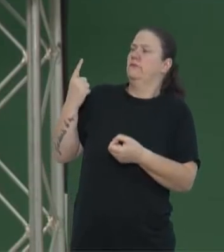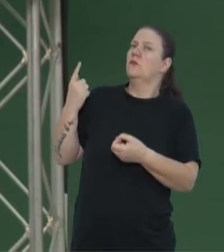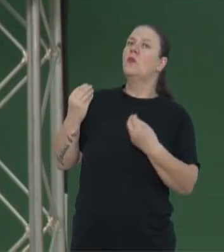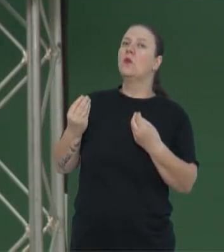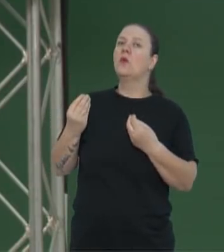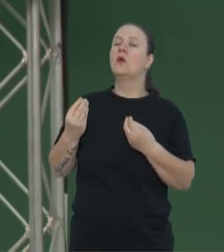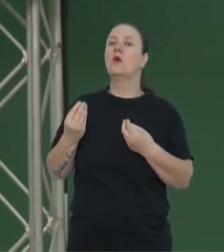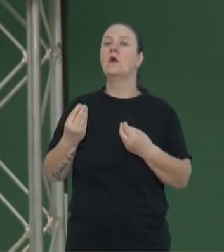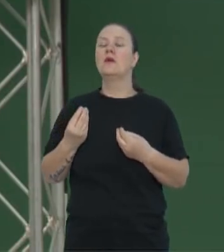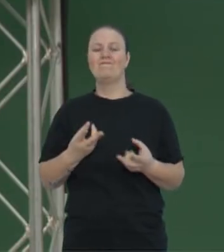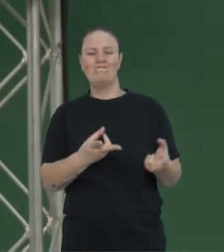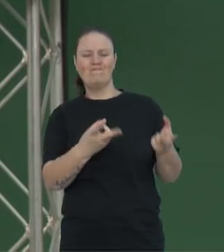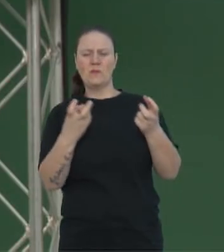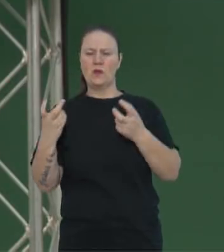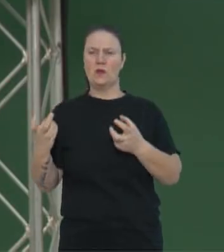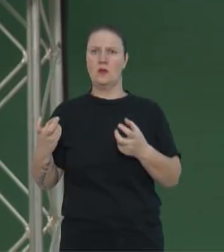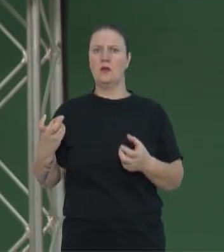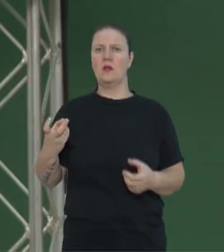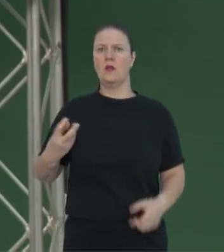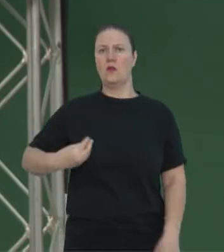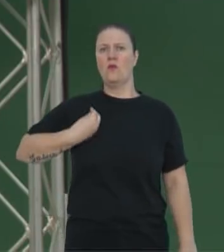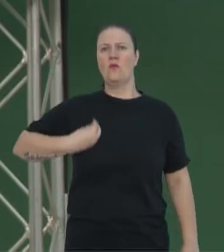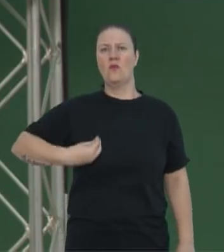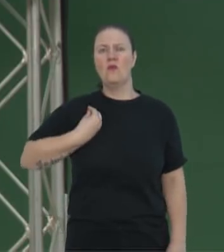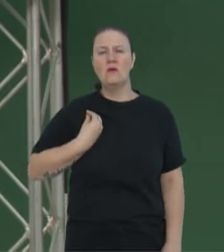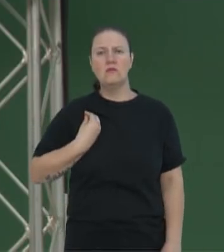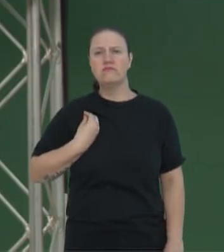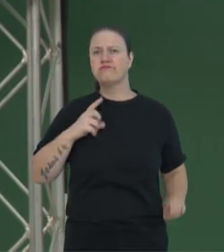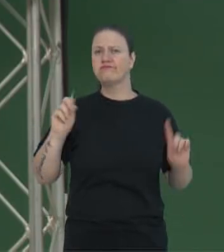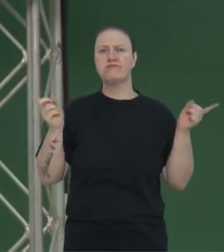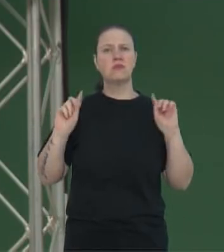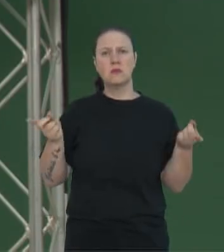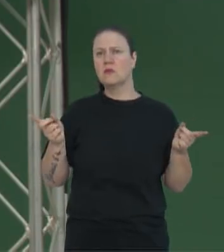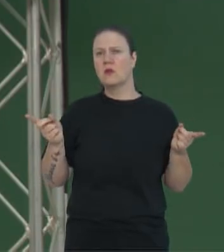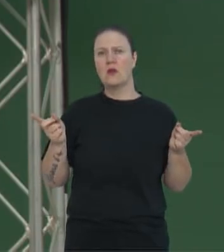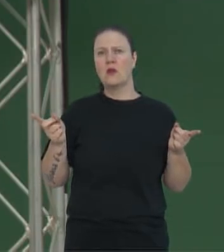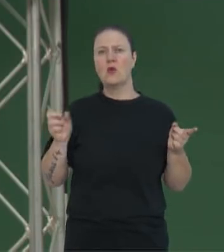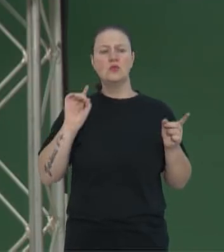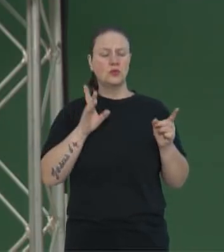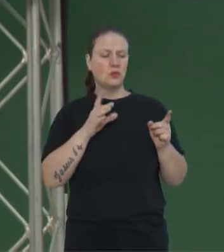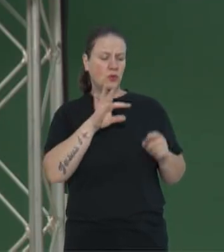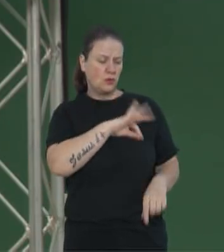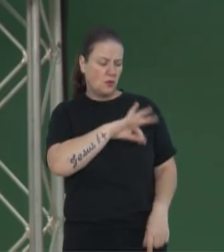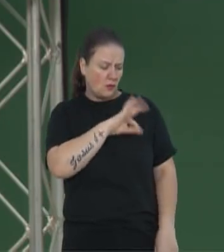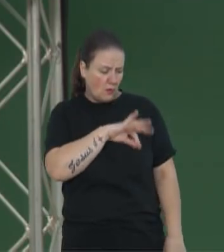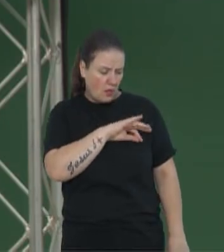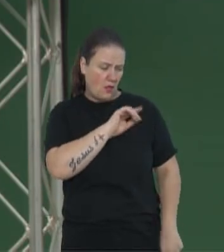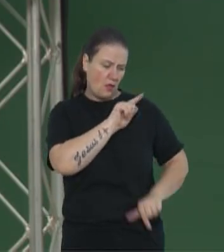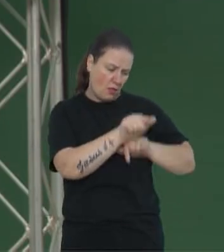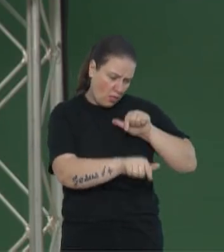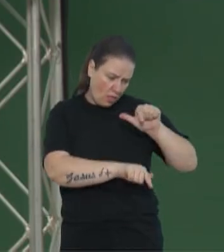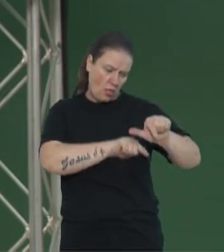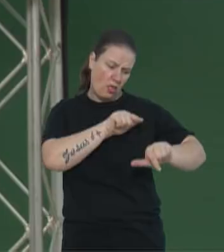vivenciando o presente nesse momento, né? Elas estão pensando no ganho financeiro, ou seja, eu preciso trabalhar